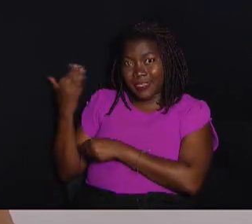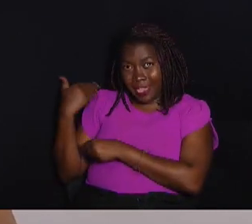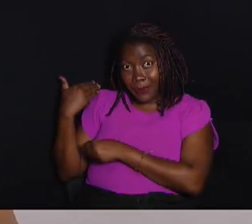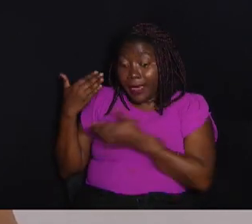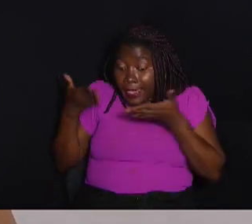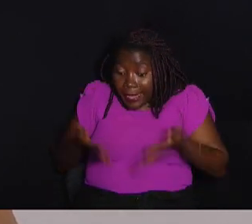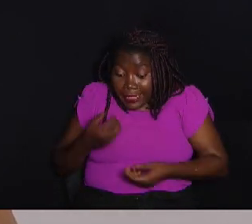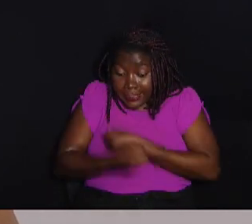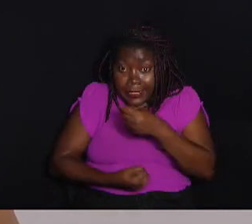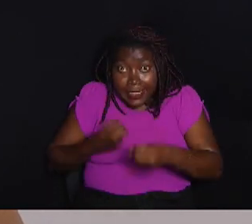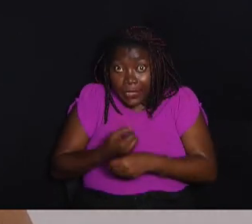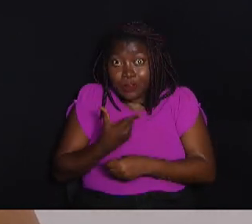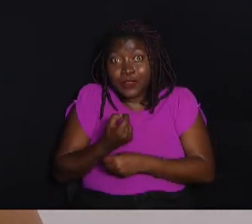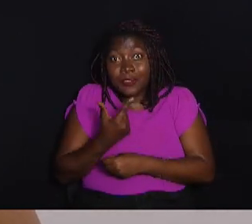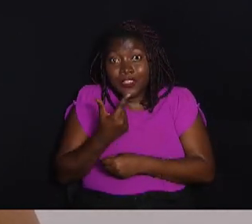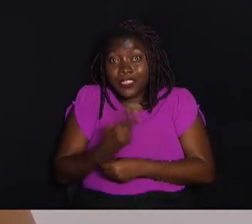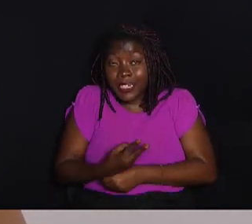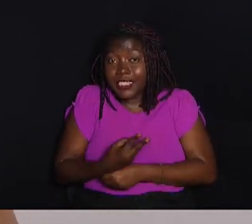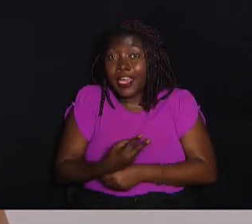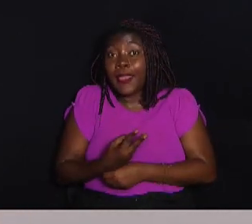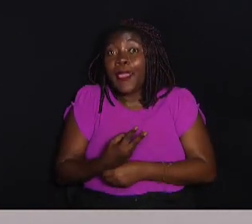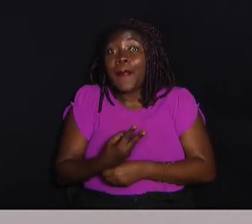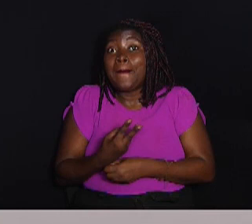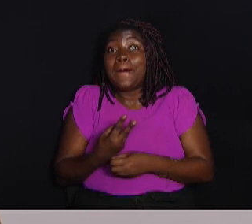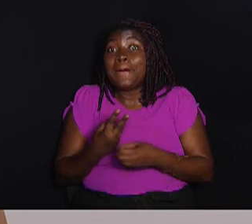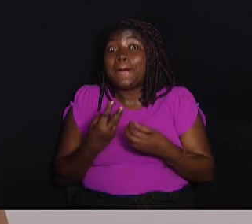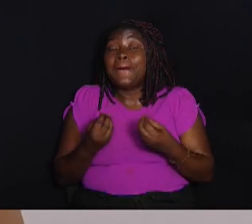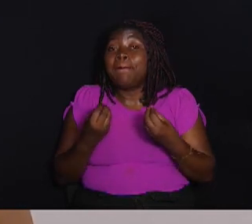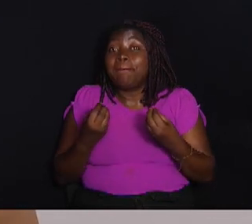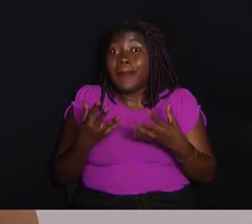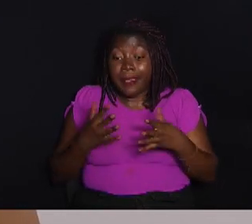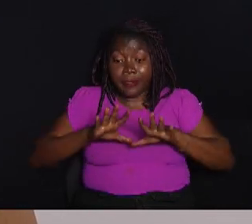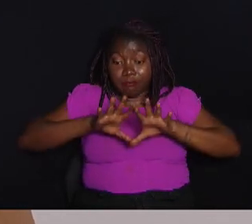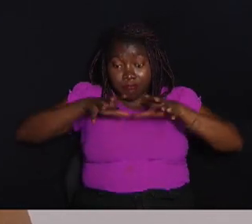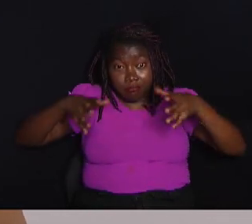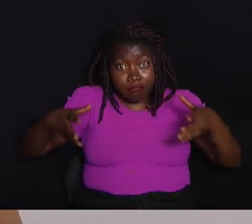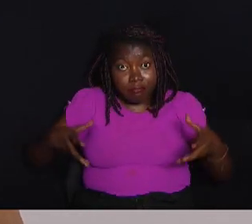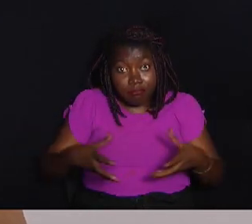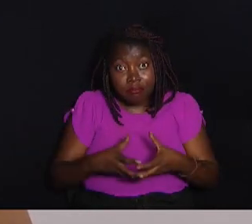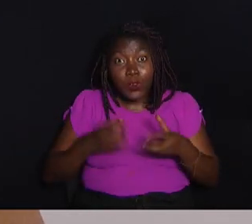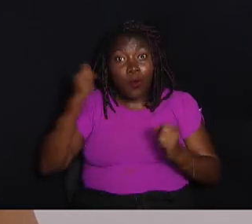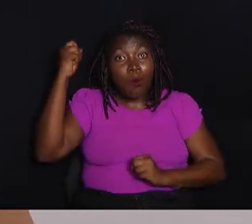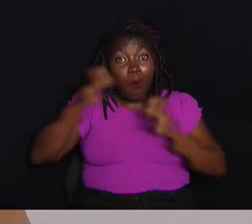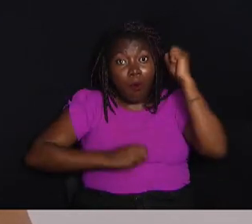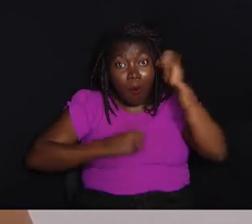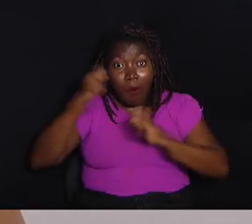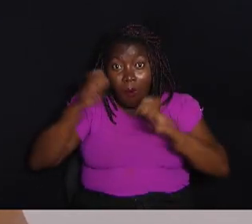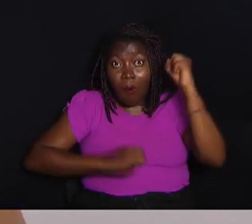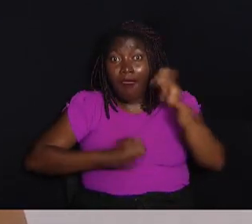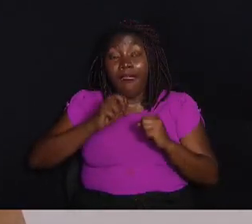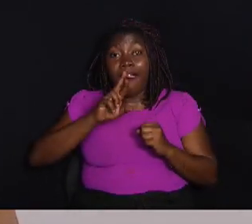esse ano 2023 para para formar uma cooperativa de resíduos sólid né uma cooperativa lá do jard